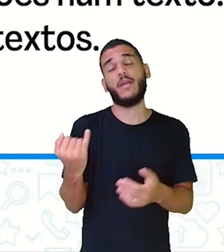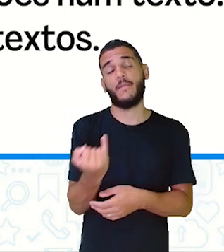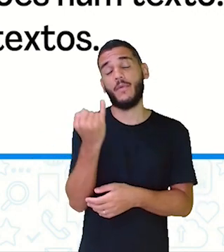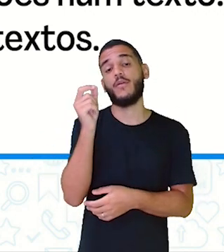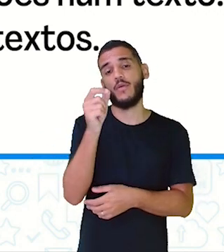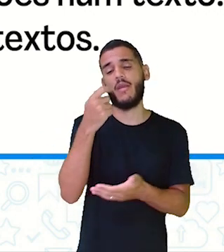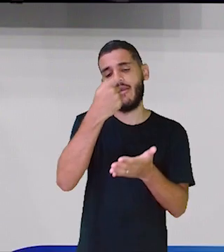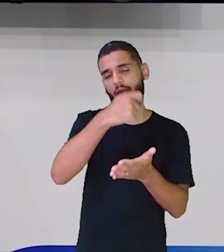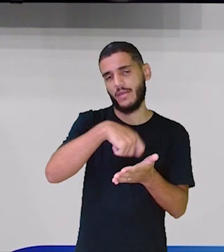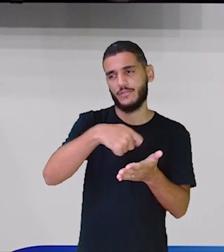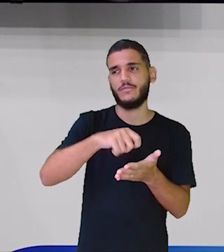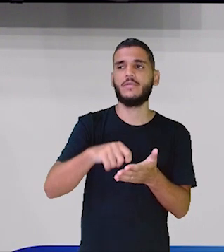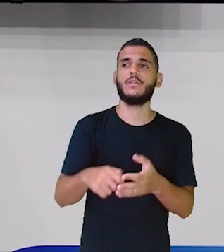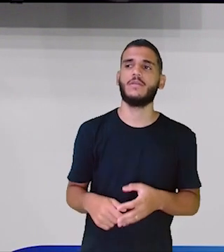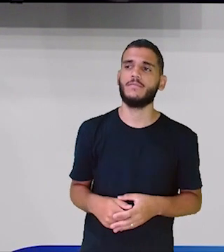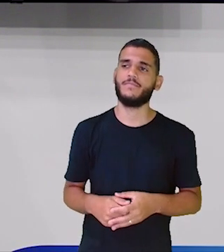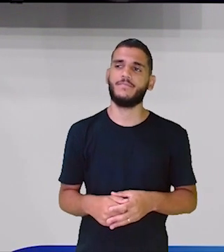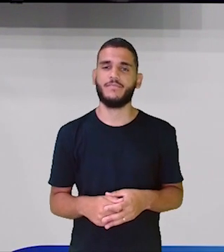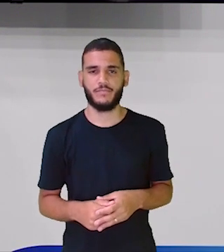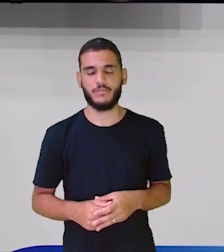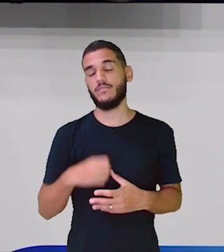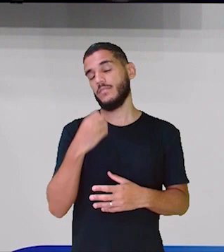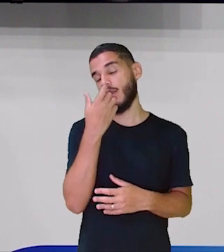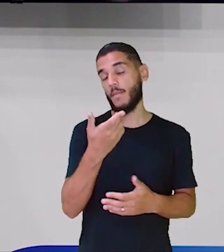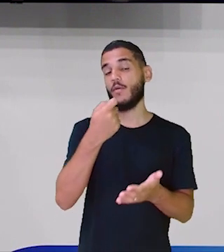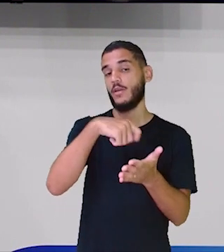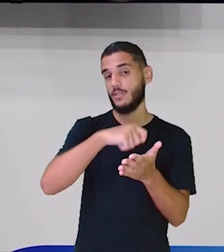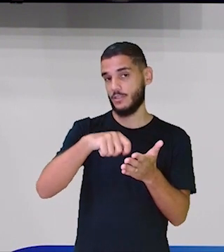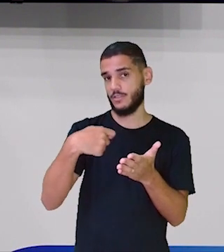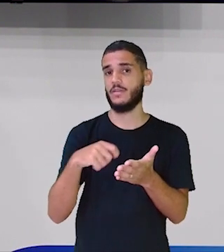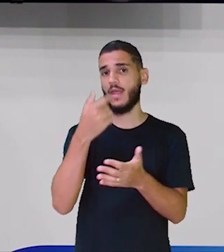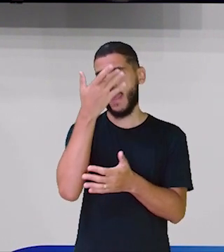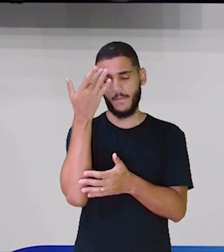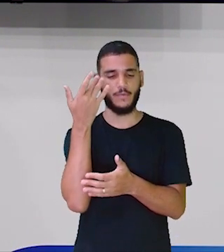da escrita, de uma boa escrita aí